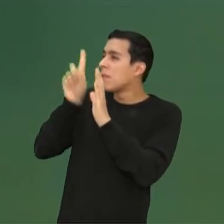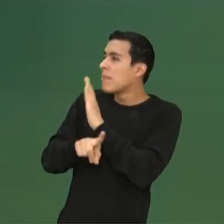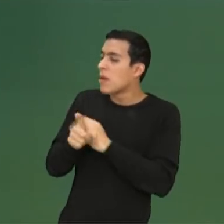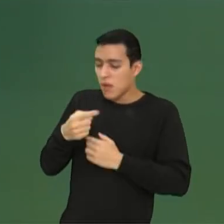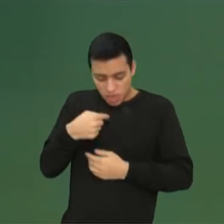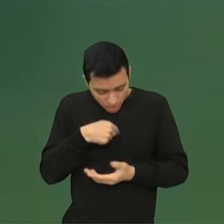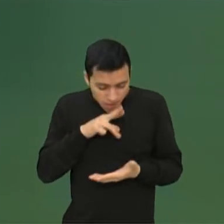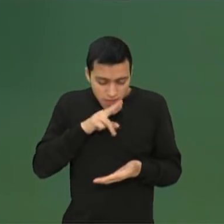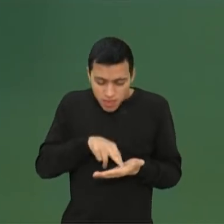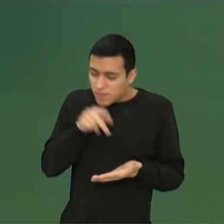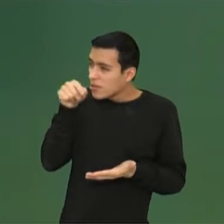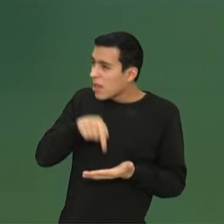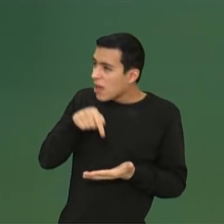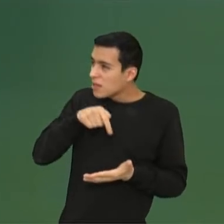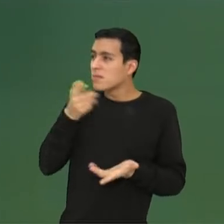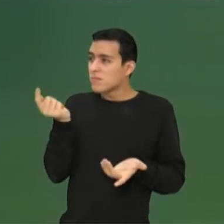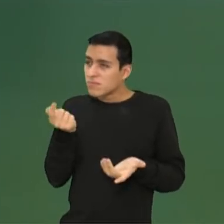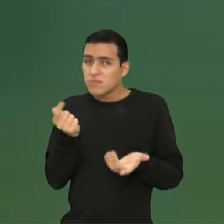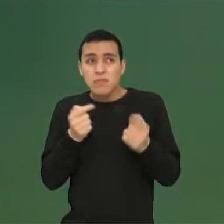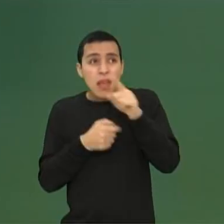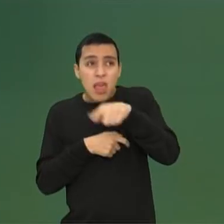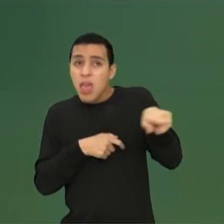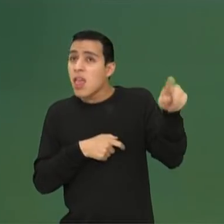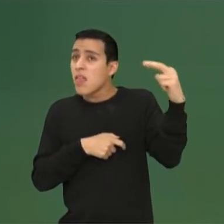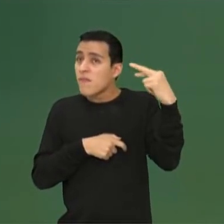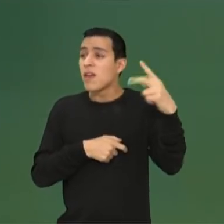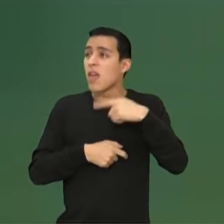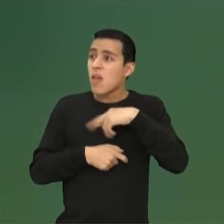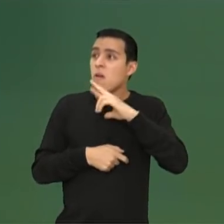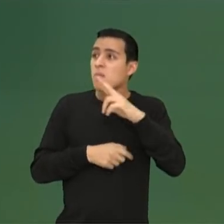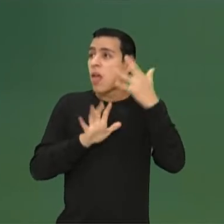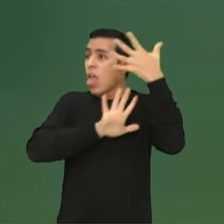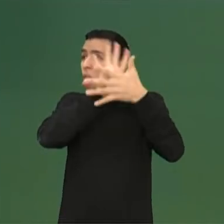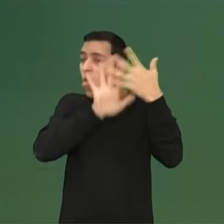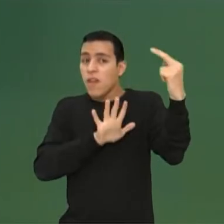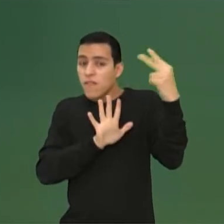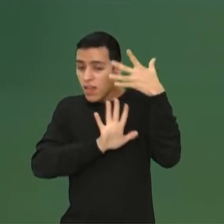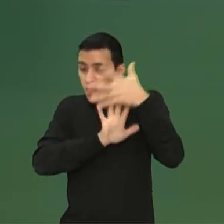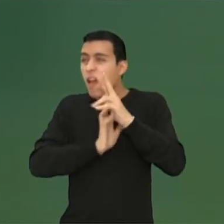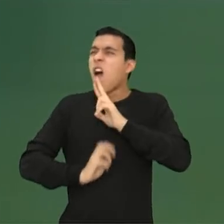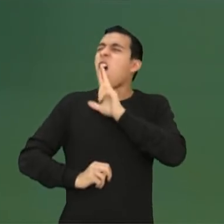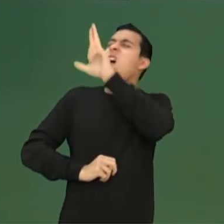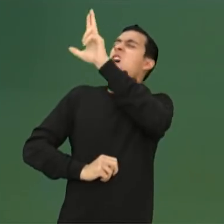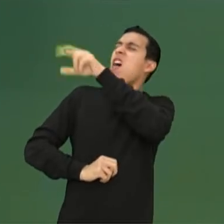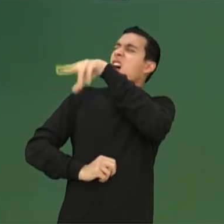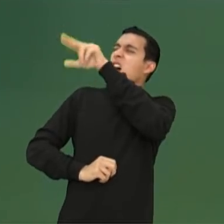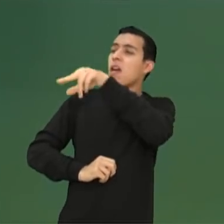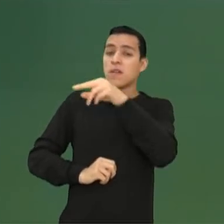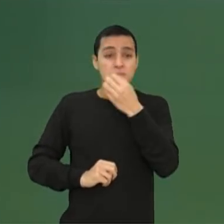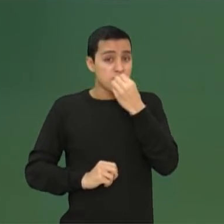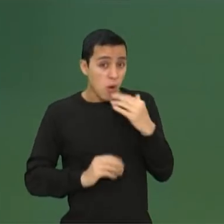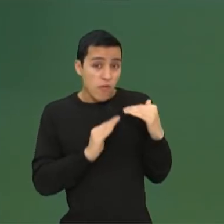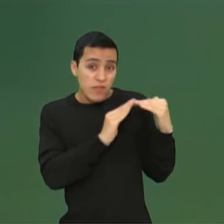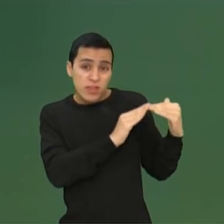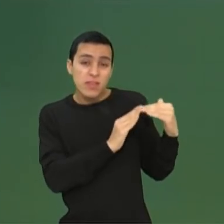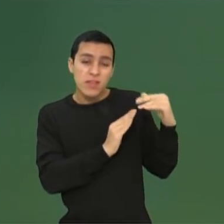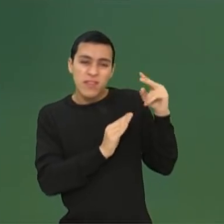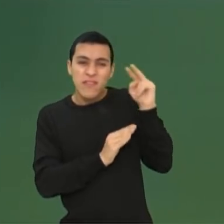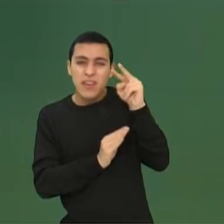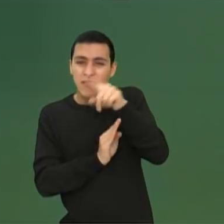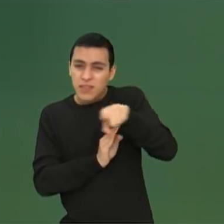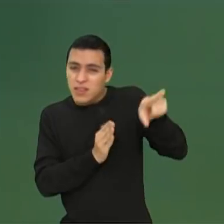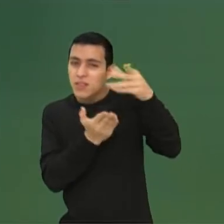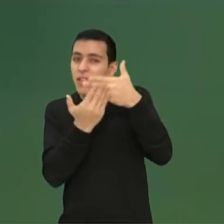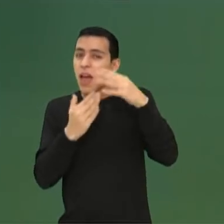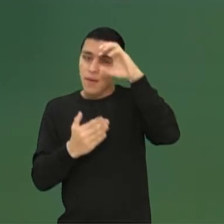e eu respondo alto aqui na minha casa. Até o vizinho está escutando. Que bom, o vizinho vai saber que você está estudando e que você está aprendendo comigo. Então vamos para a